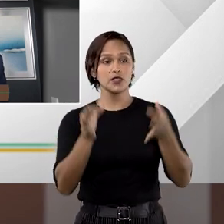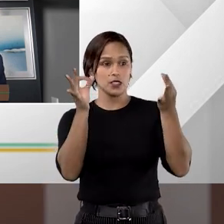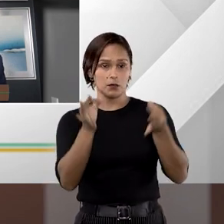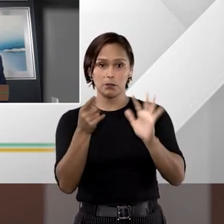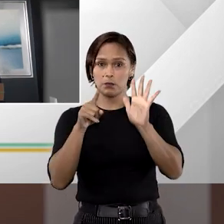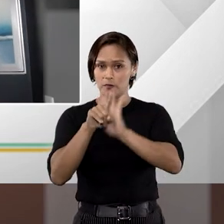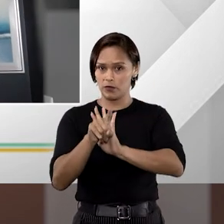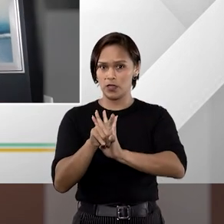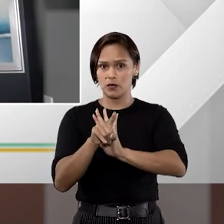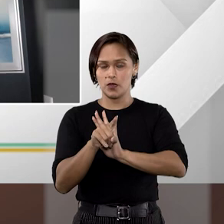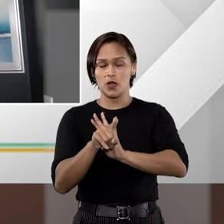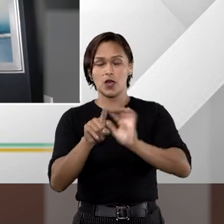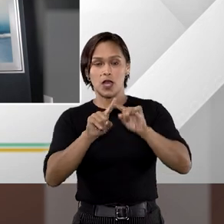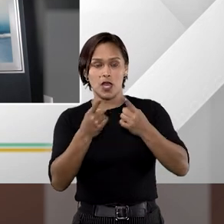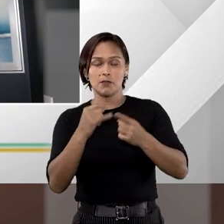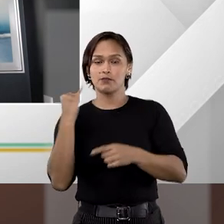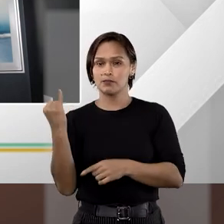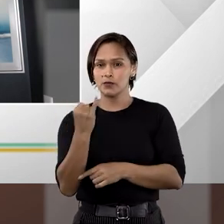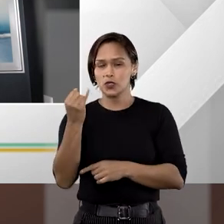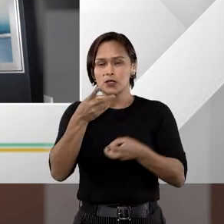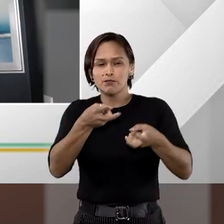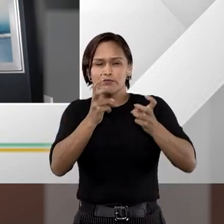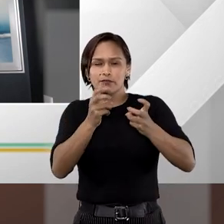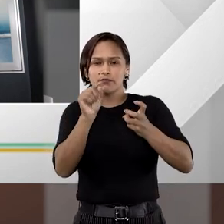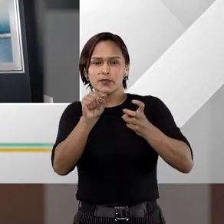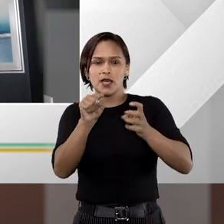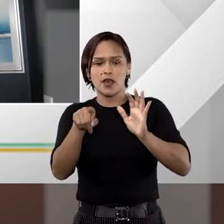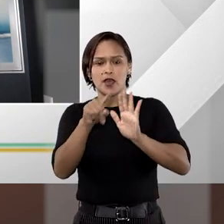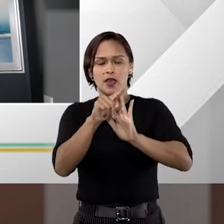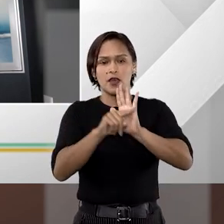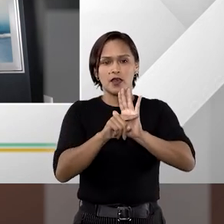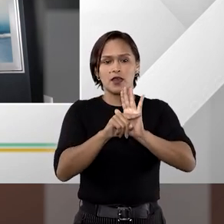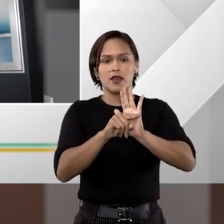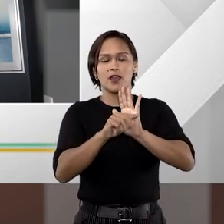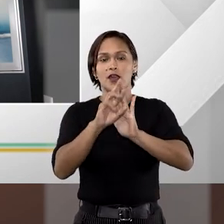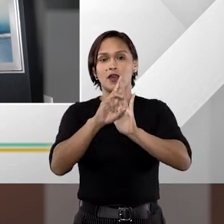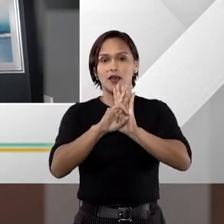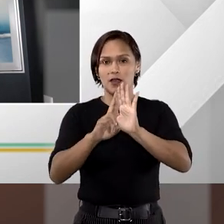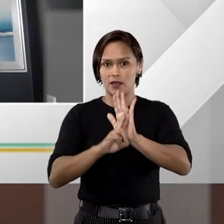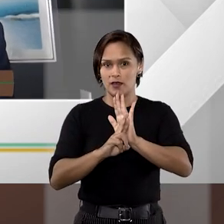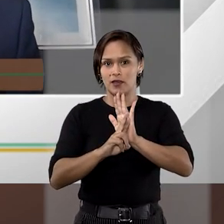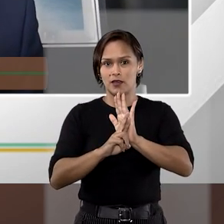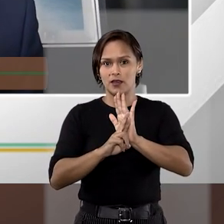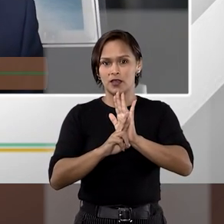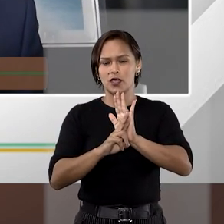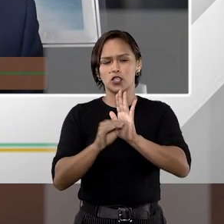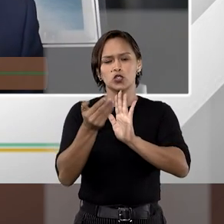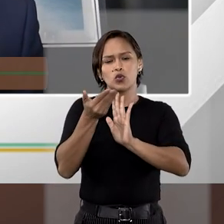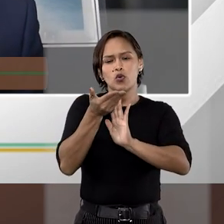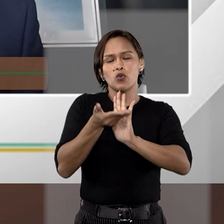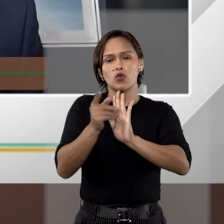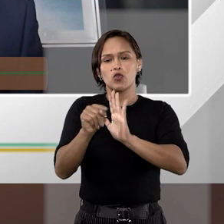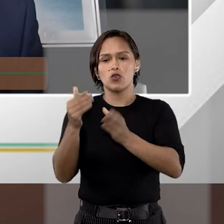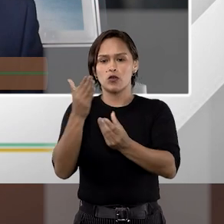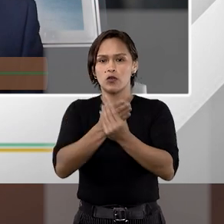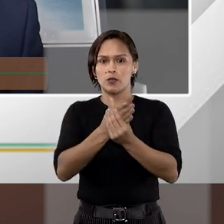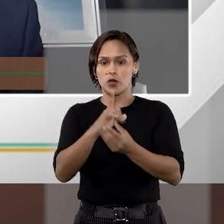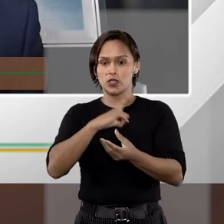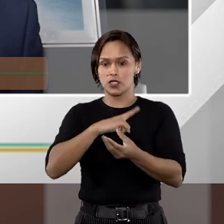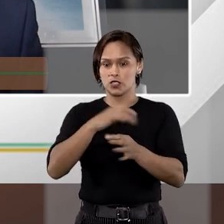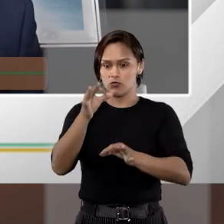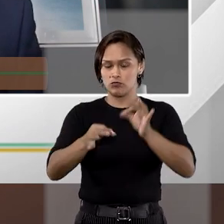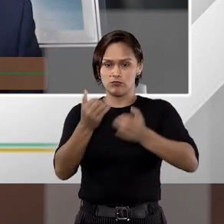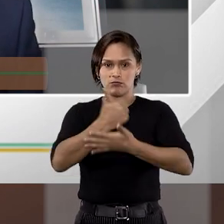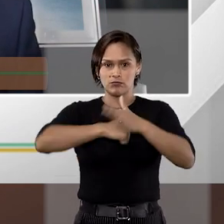perfeita pergunta fácil aliás é importante perceber aqui que via de regra os processos que nós